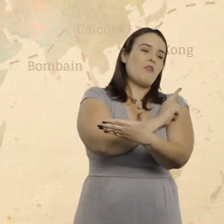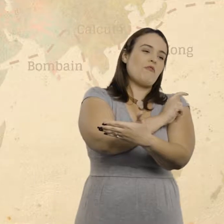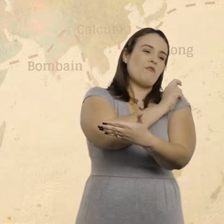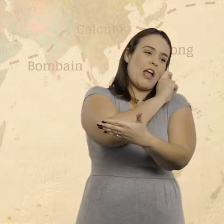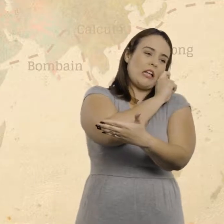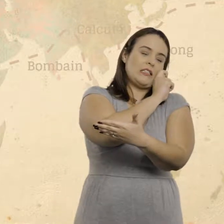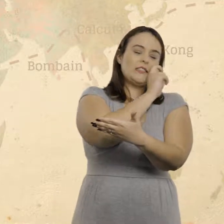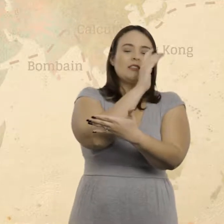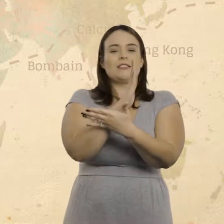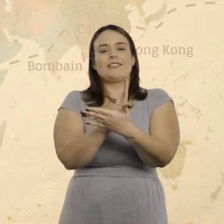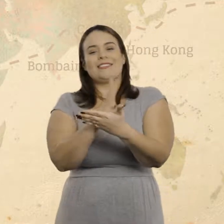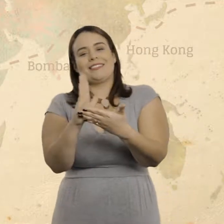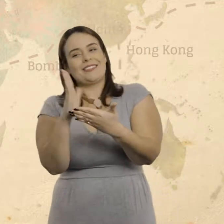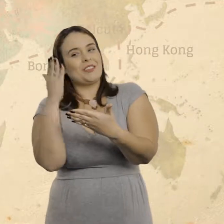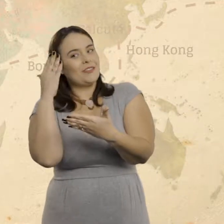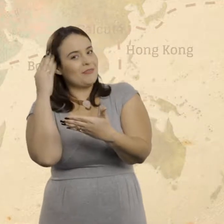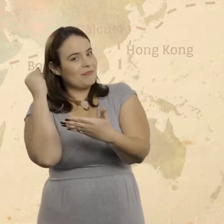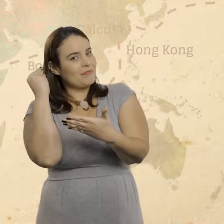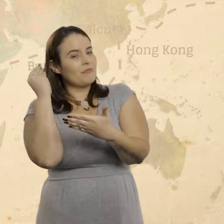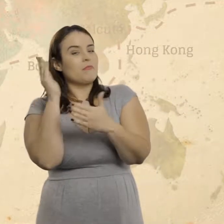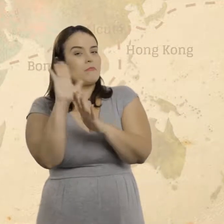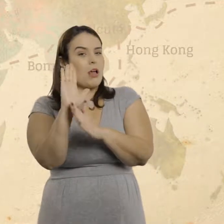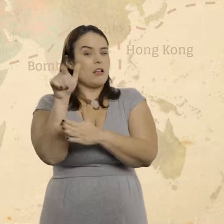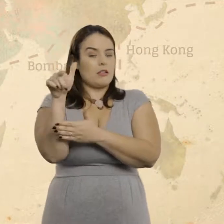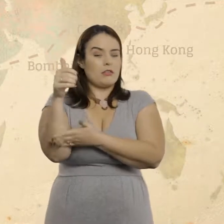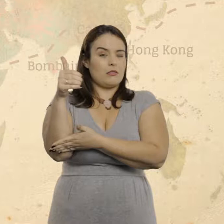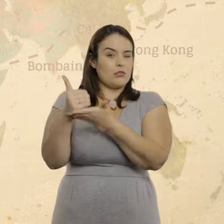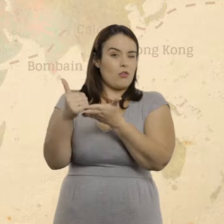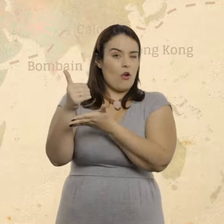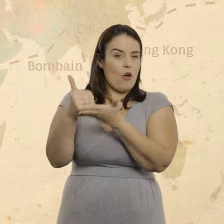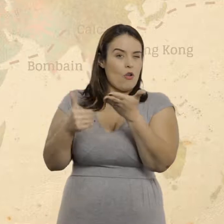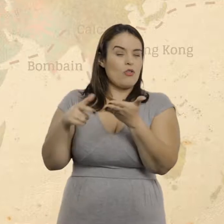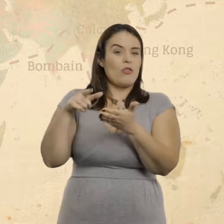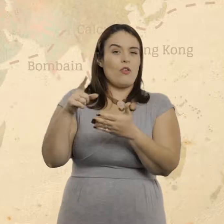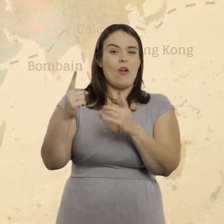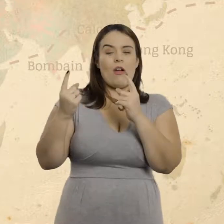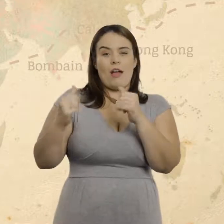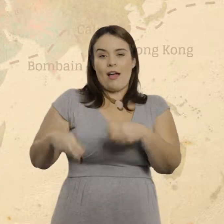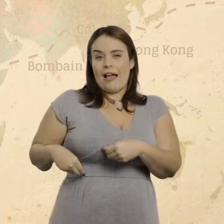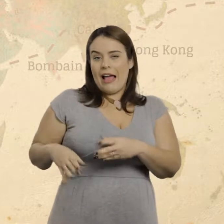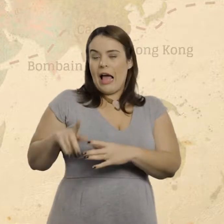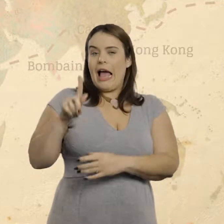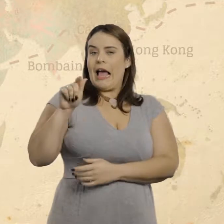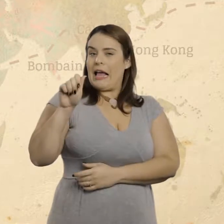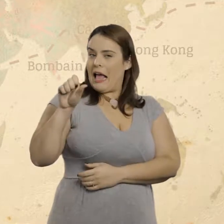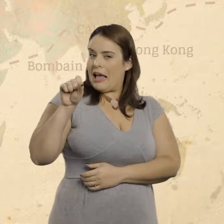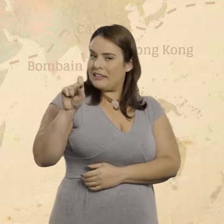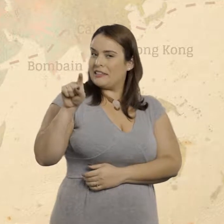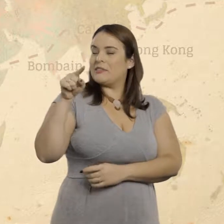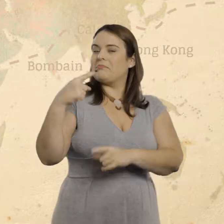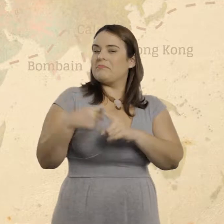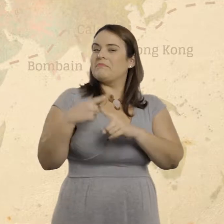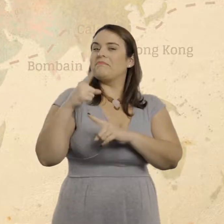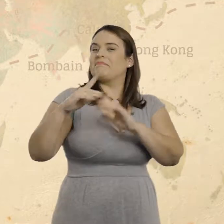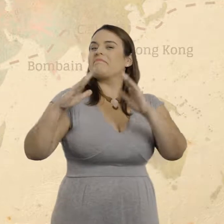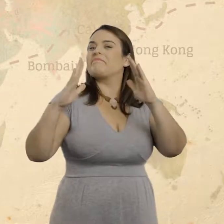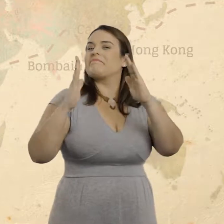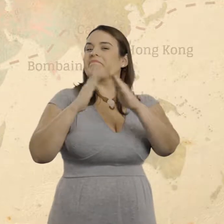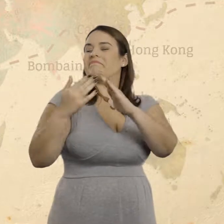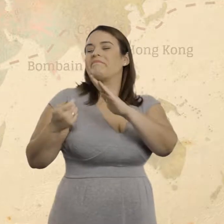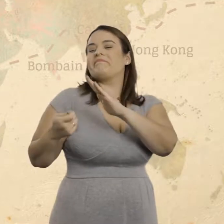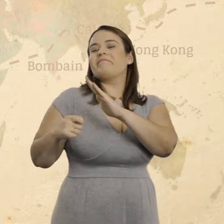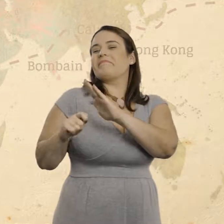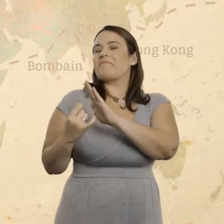e o detetive Fix, que ele não conseguia odiar, mas ele descontou de Passepartout o que gastou com o gás porque ele